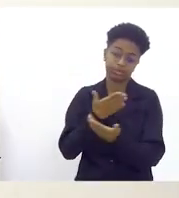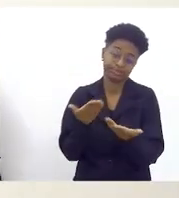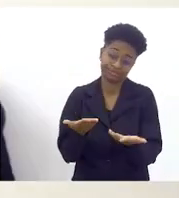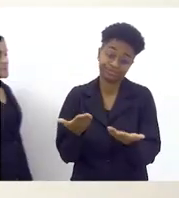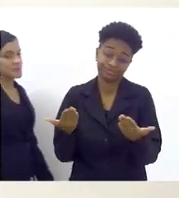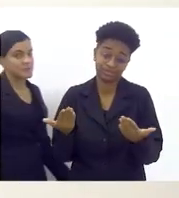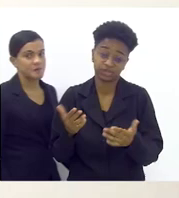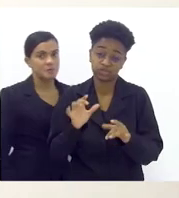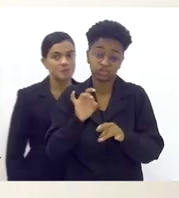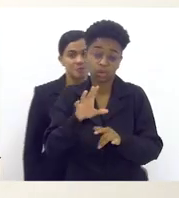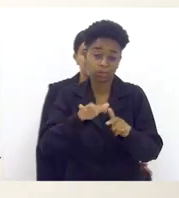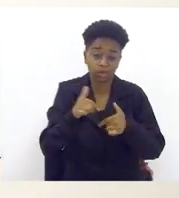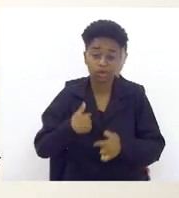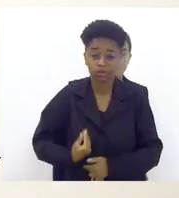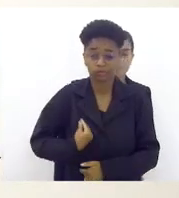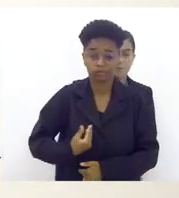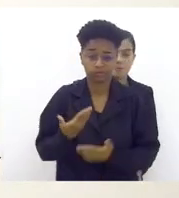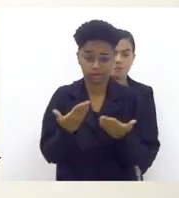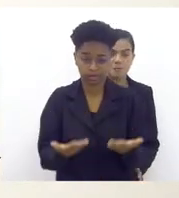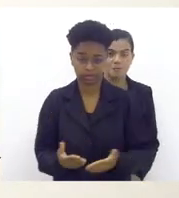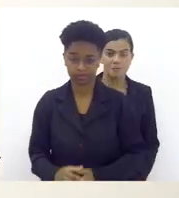de eu existir ali naquele momento.